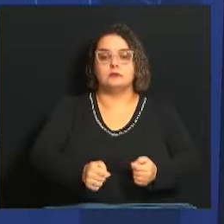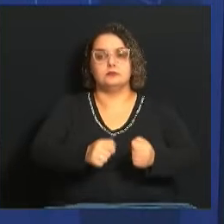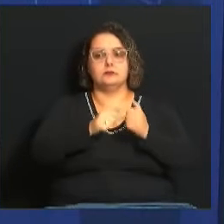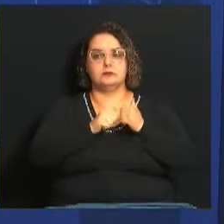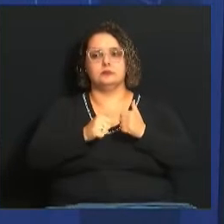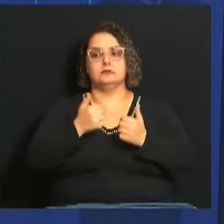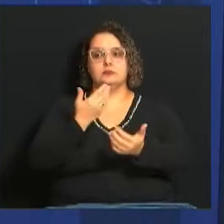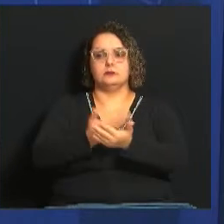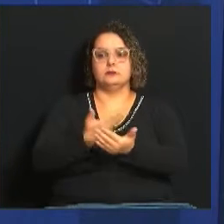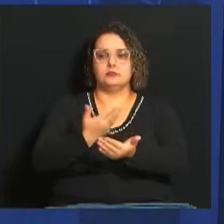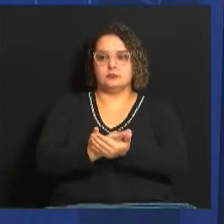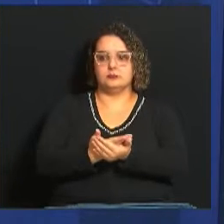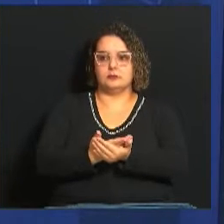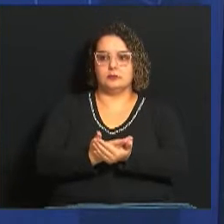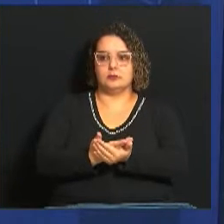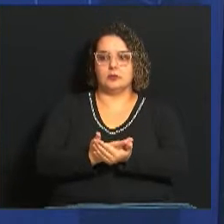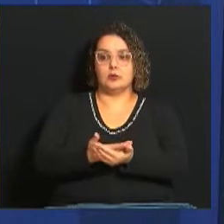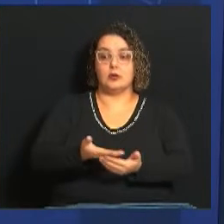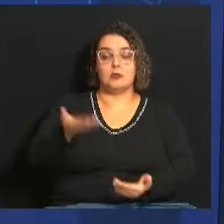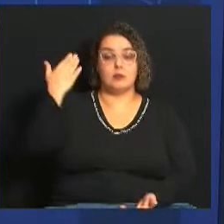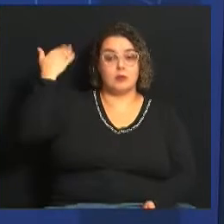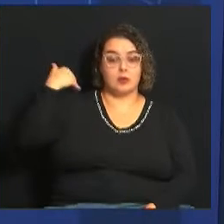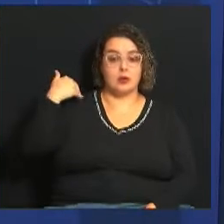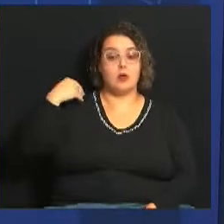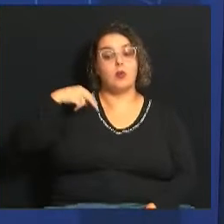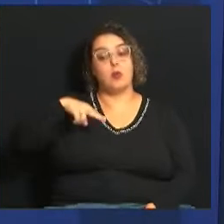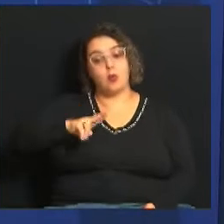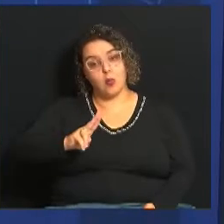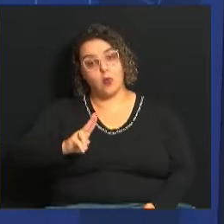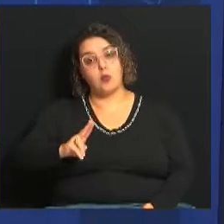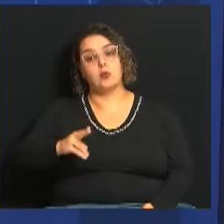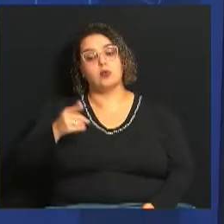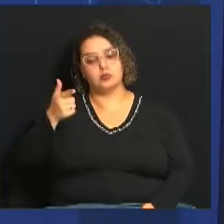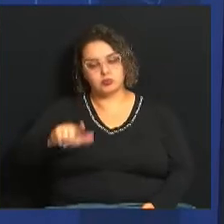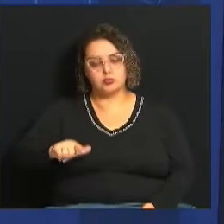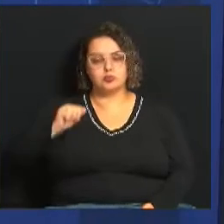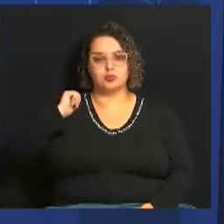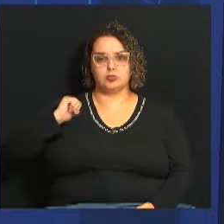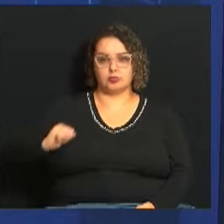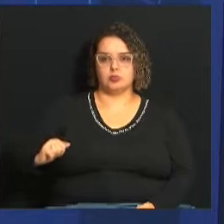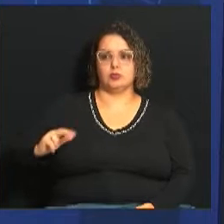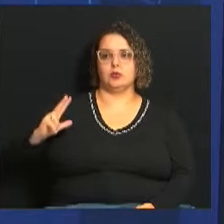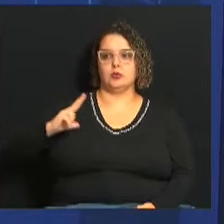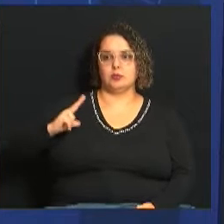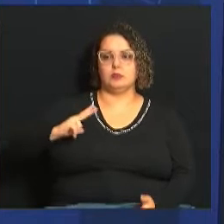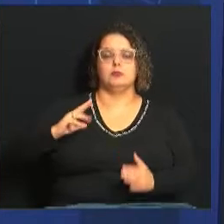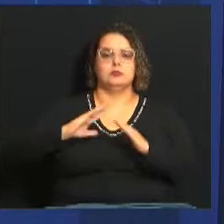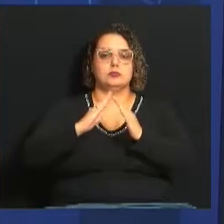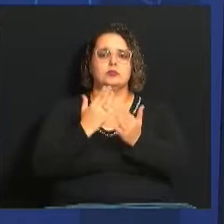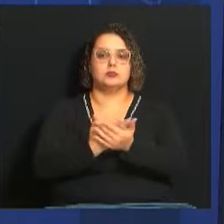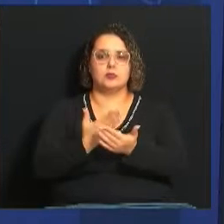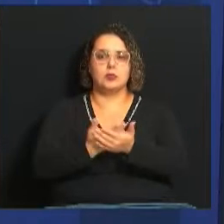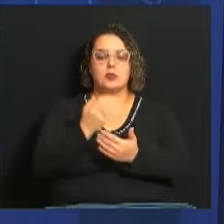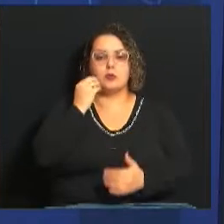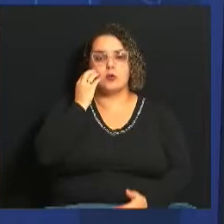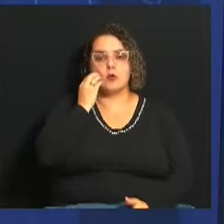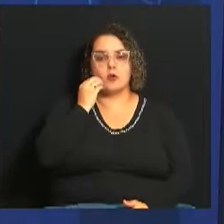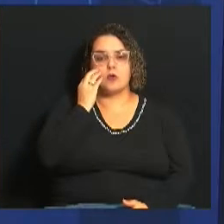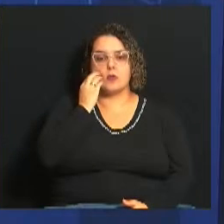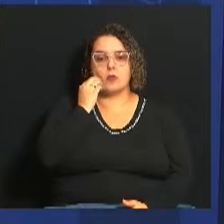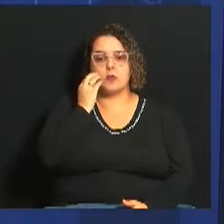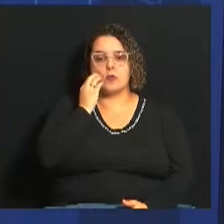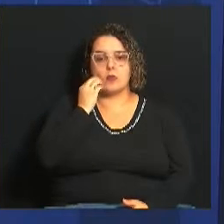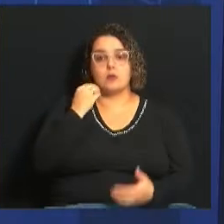estudantes que são ou foram bolsistas em escolas particulares. O pré-requisito para receber